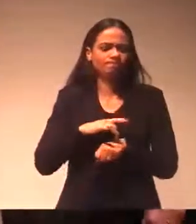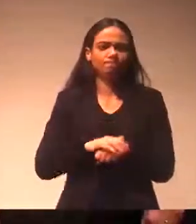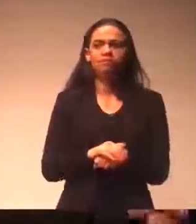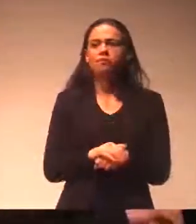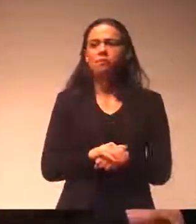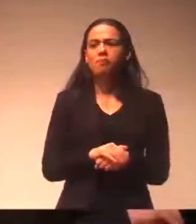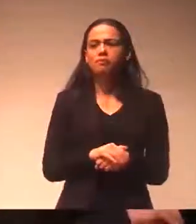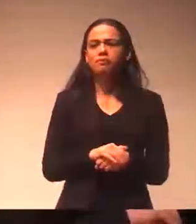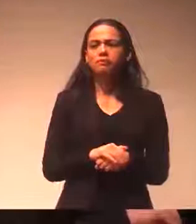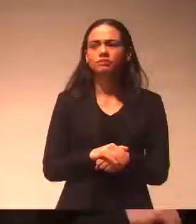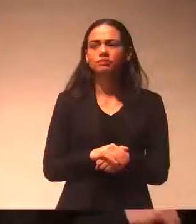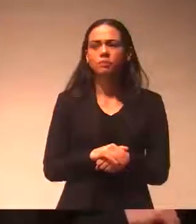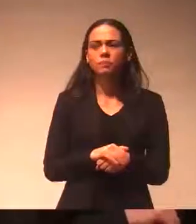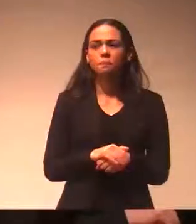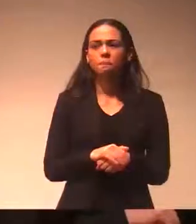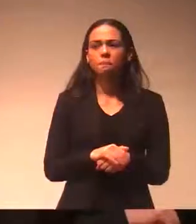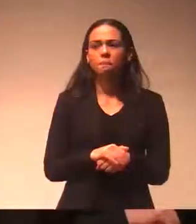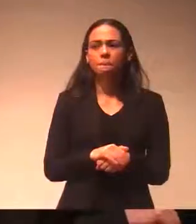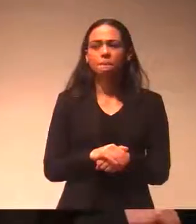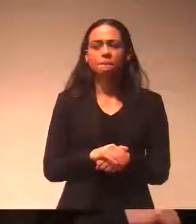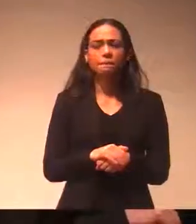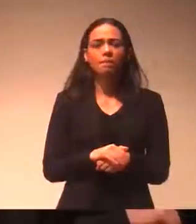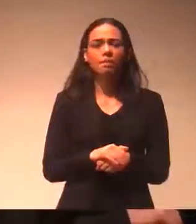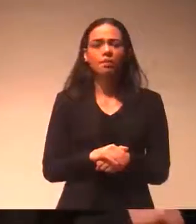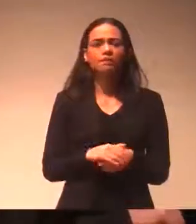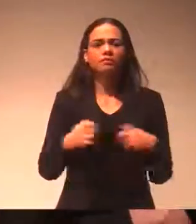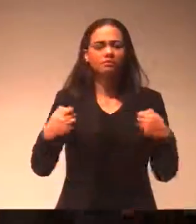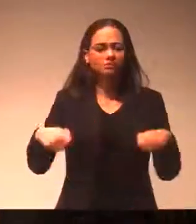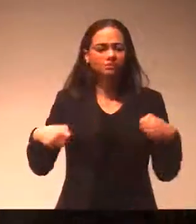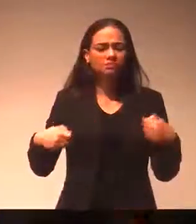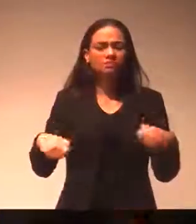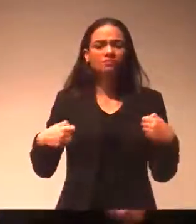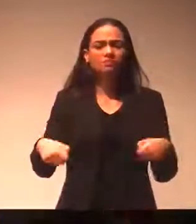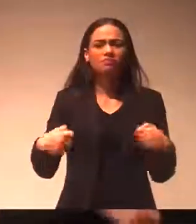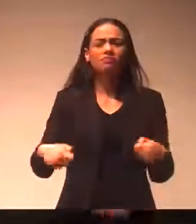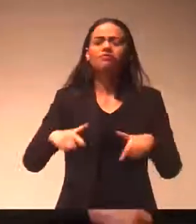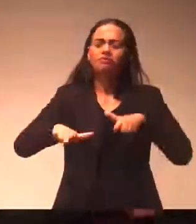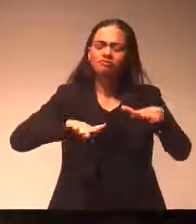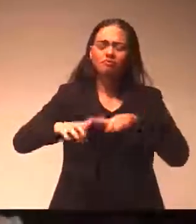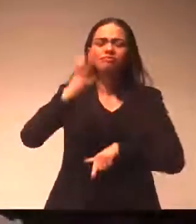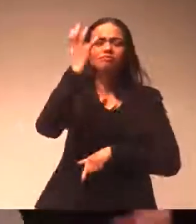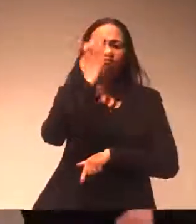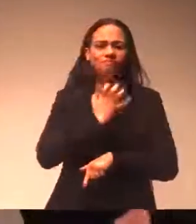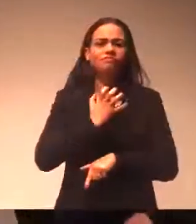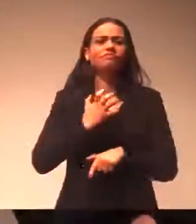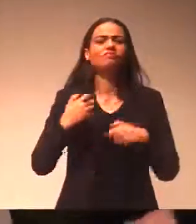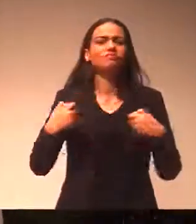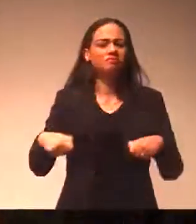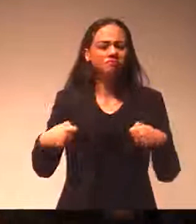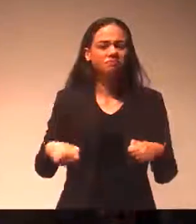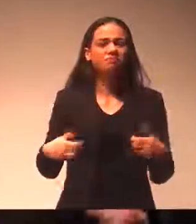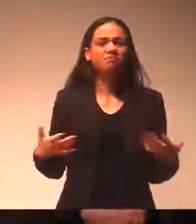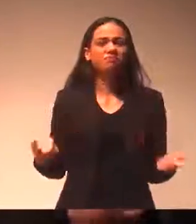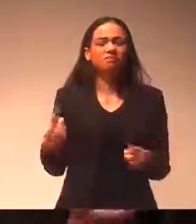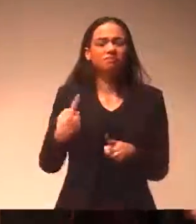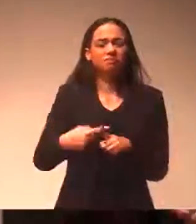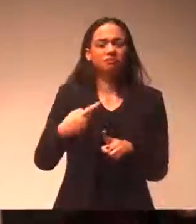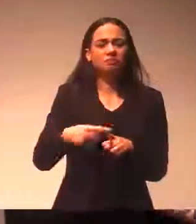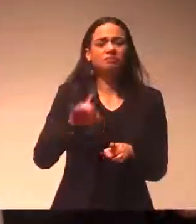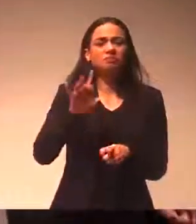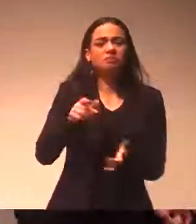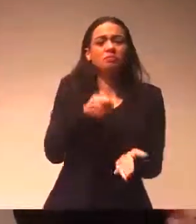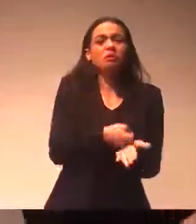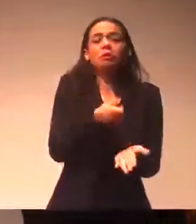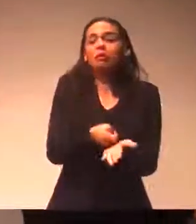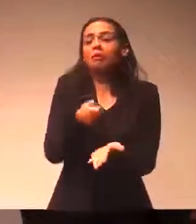da velha política, que nem sabe fazer, só faz bobagem. Quer ser autoritário, quer fazer coisas, mas